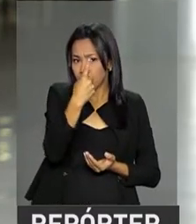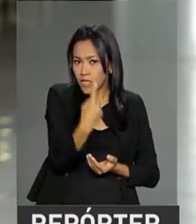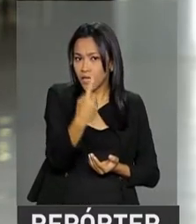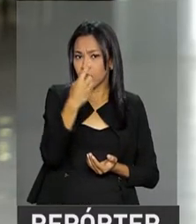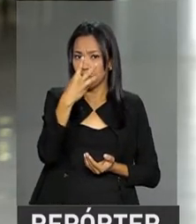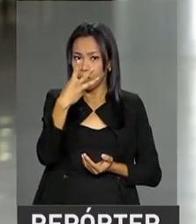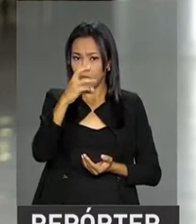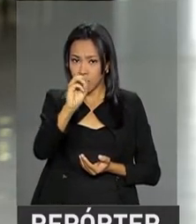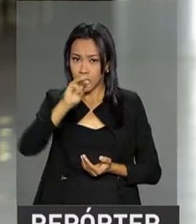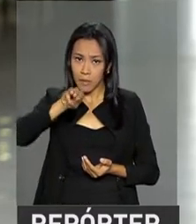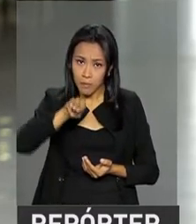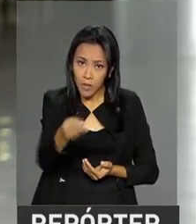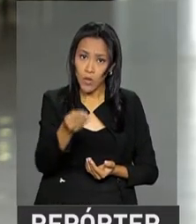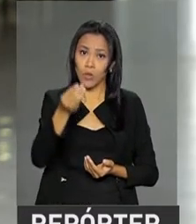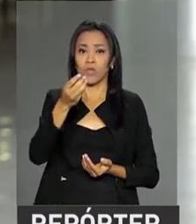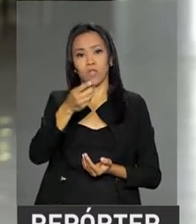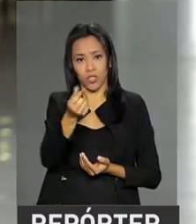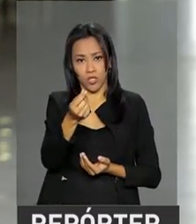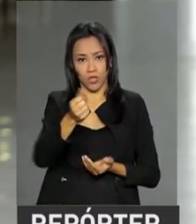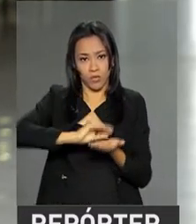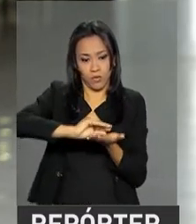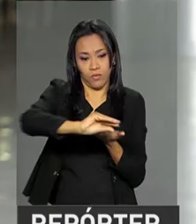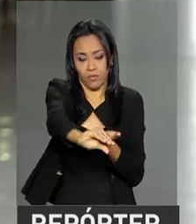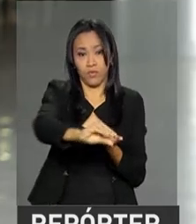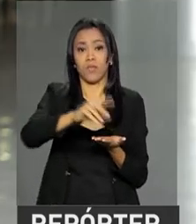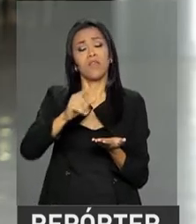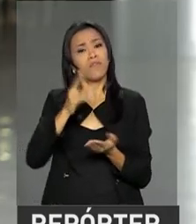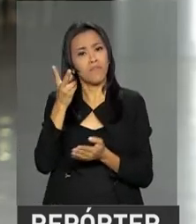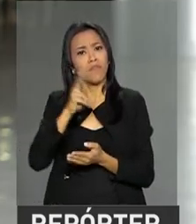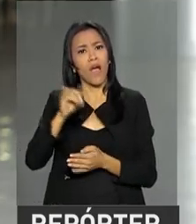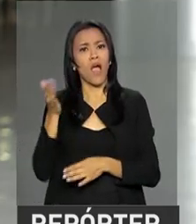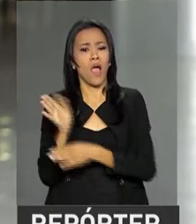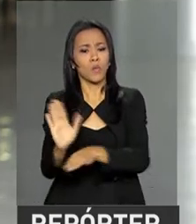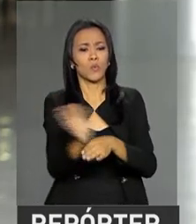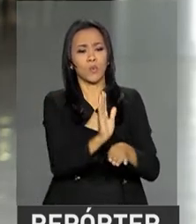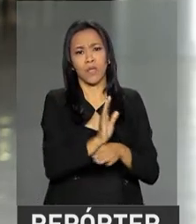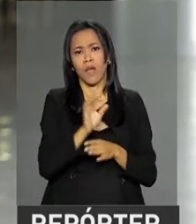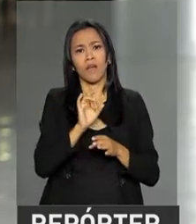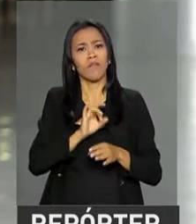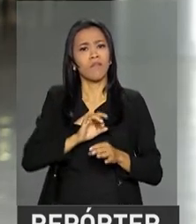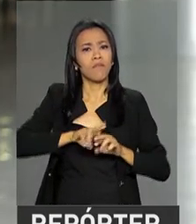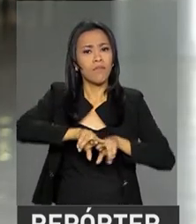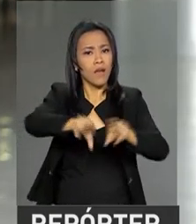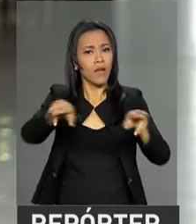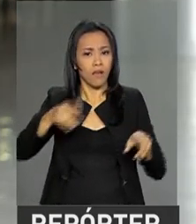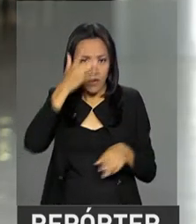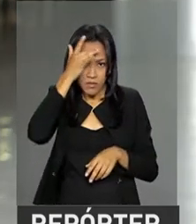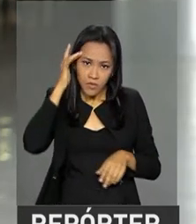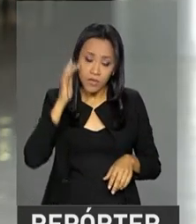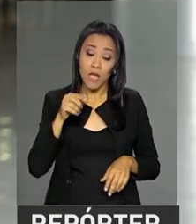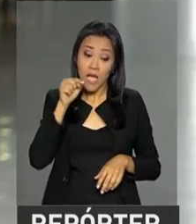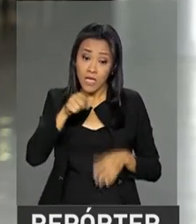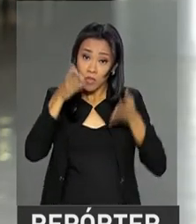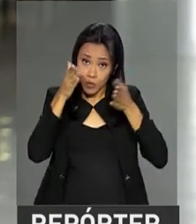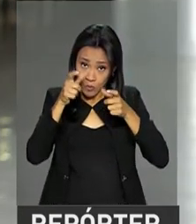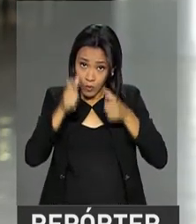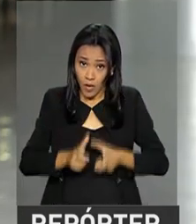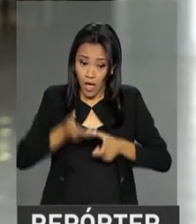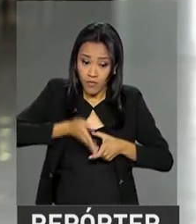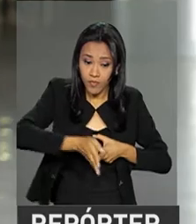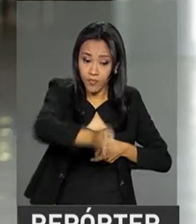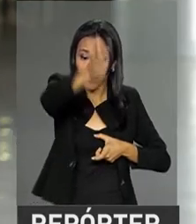beneficiar mais de um milhão e meio de pessoas na região é se essa rota também um importante caminho para o escoamento da